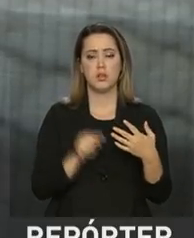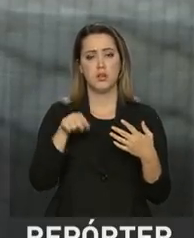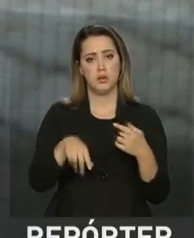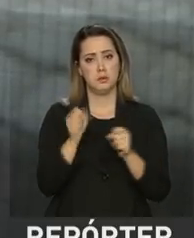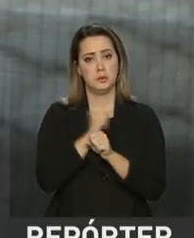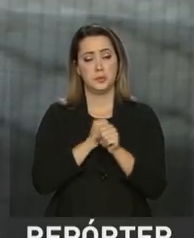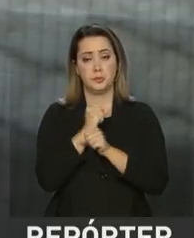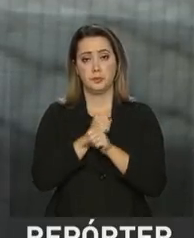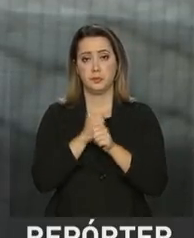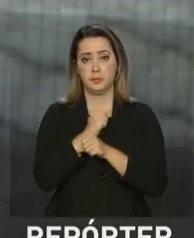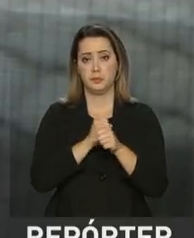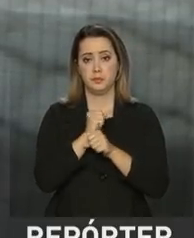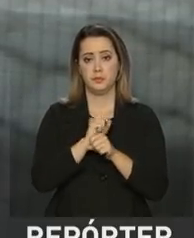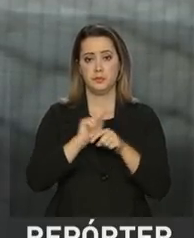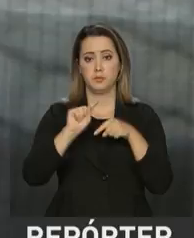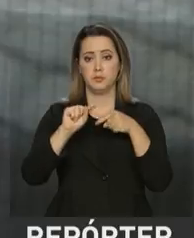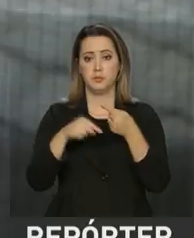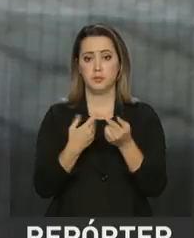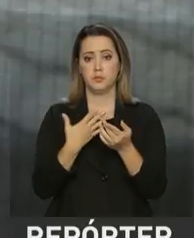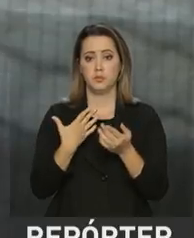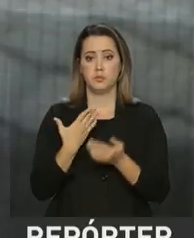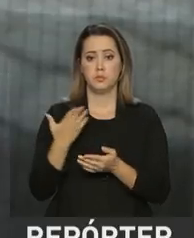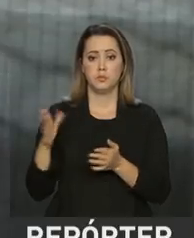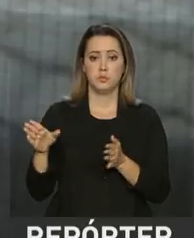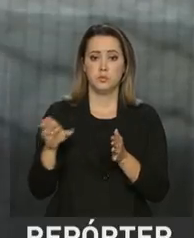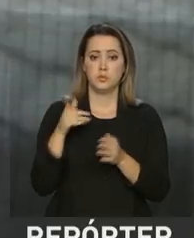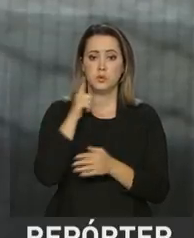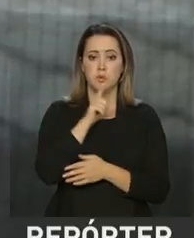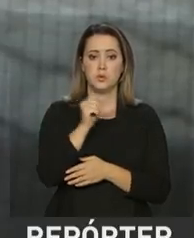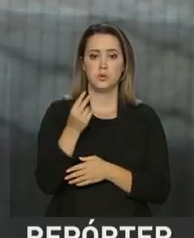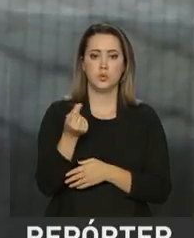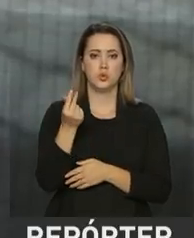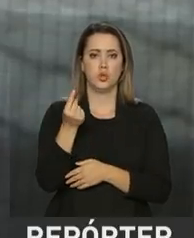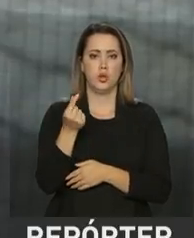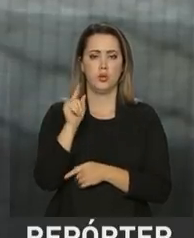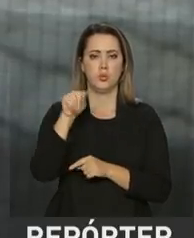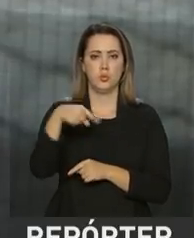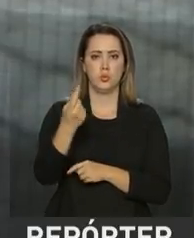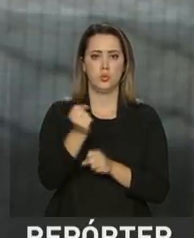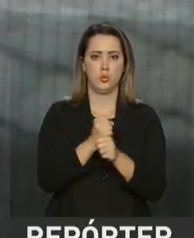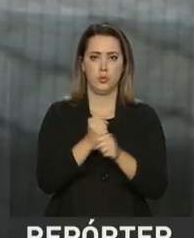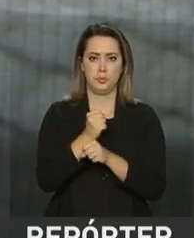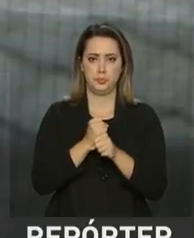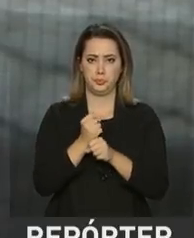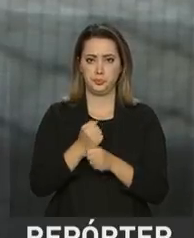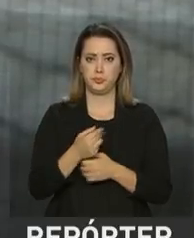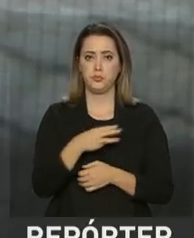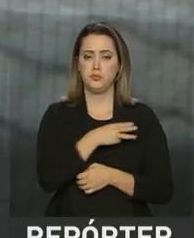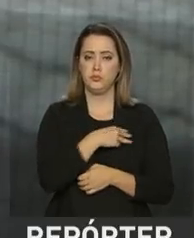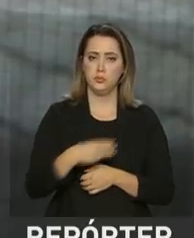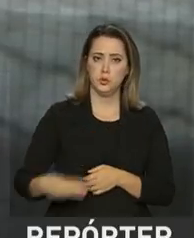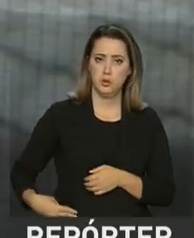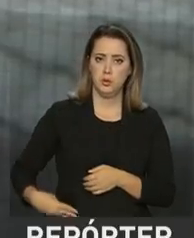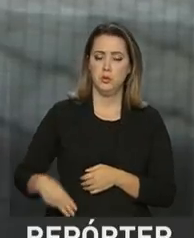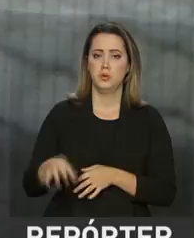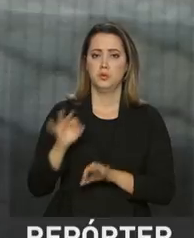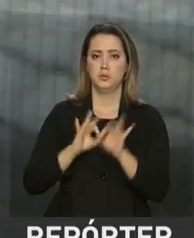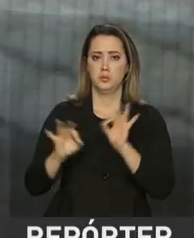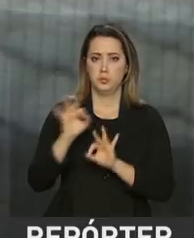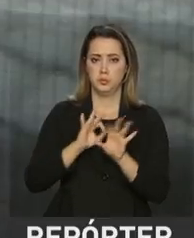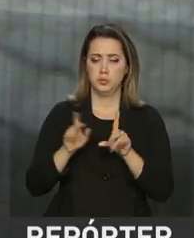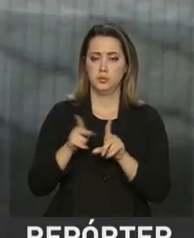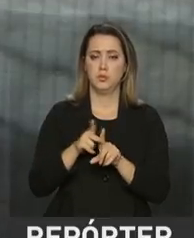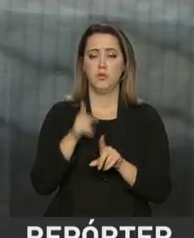deste ano e eles recebam as indenizações do ano que vem o ministro do planejamento de oliveira também